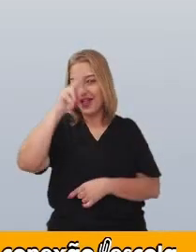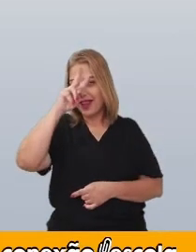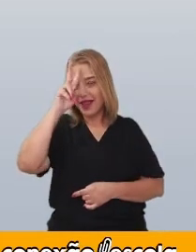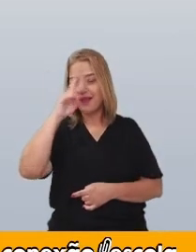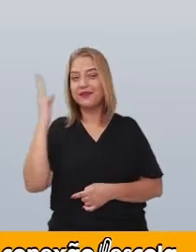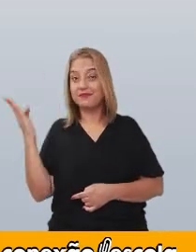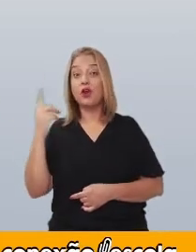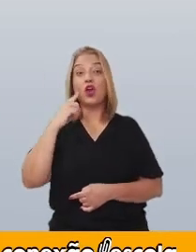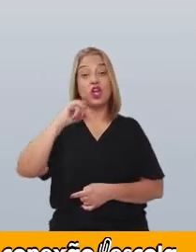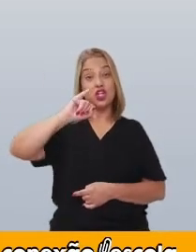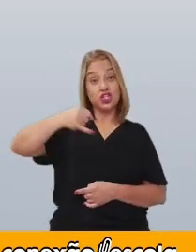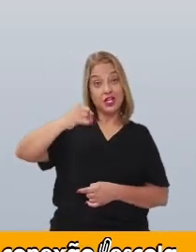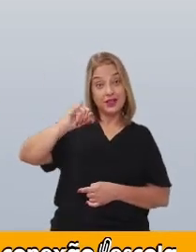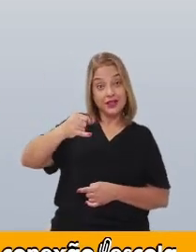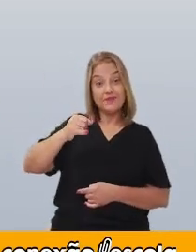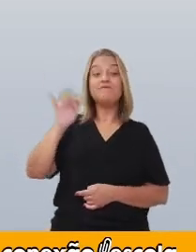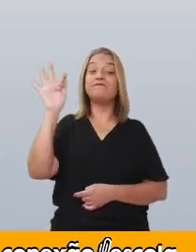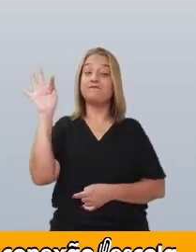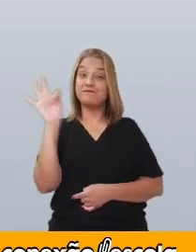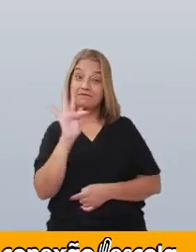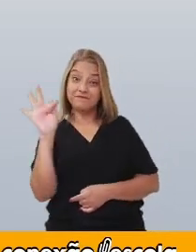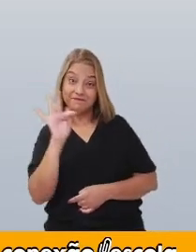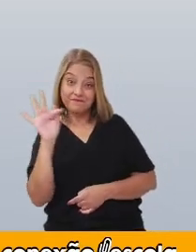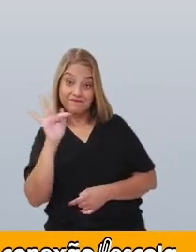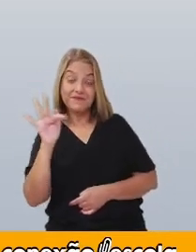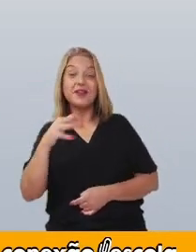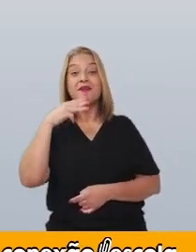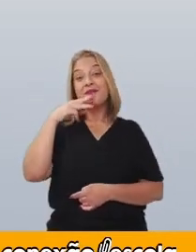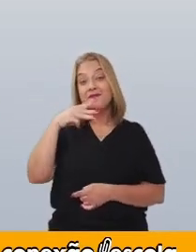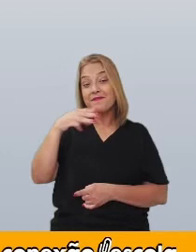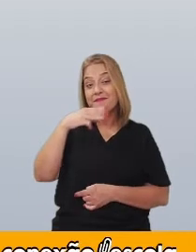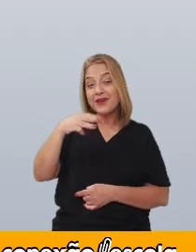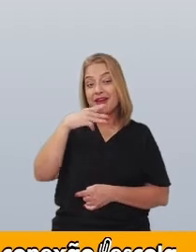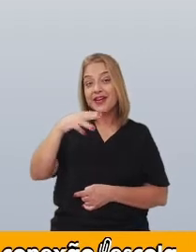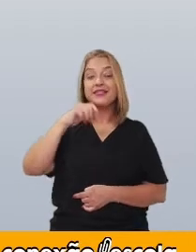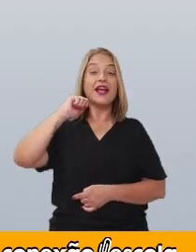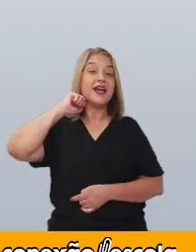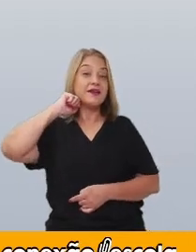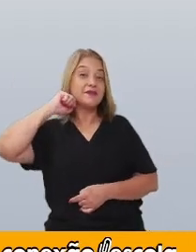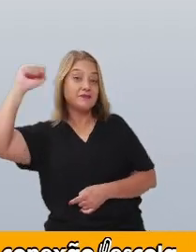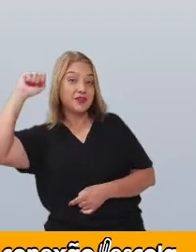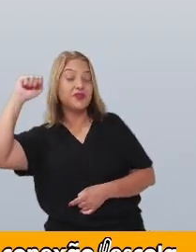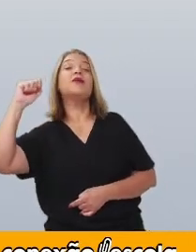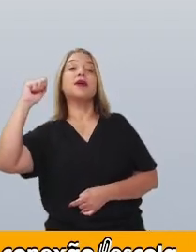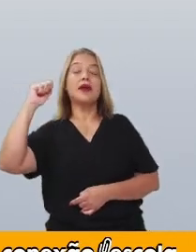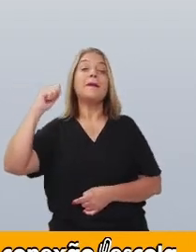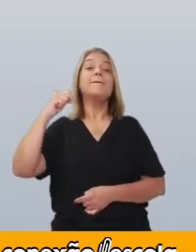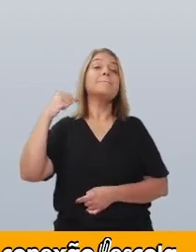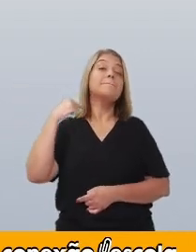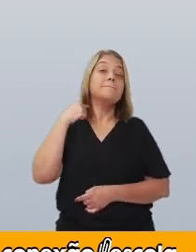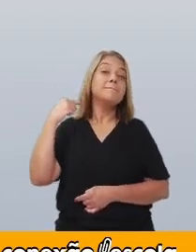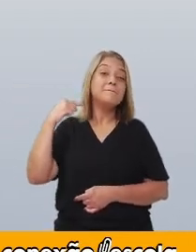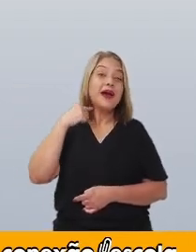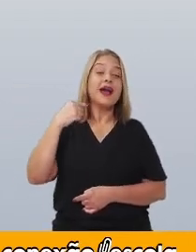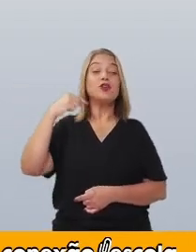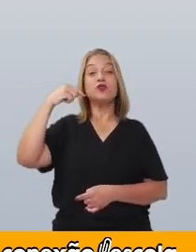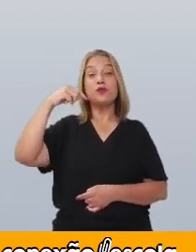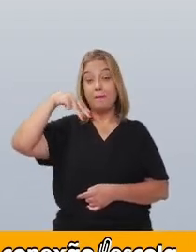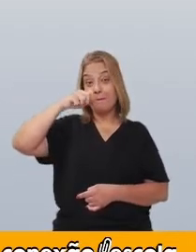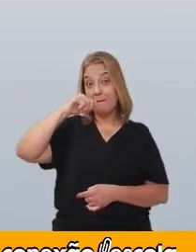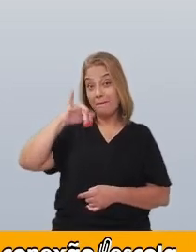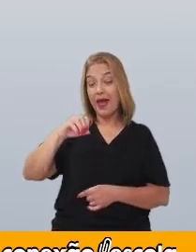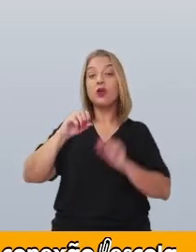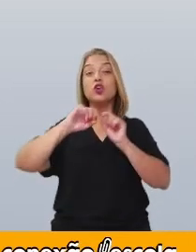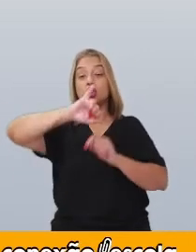relembrar? Janeiro, fevereiro, março, abril, maio,